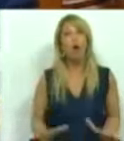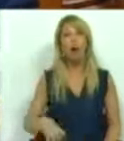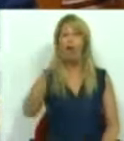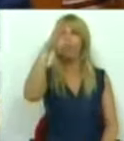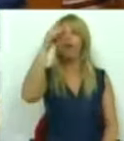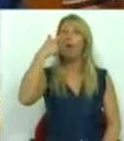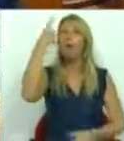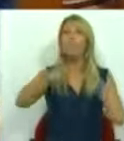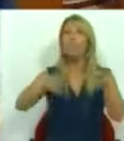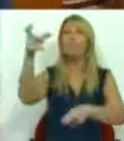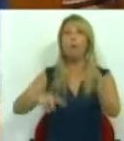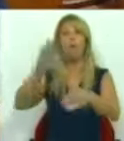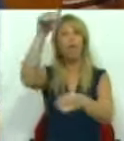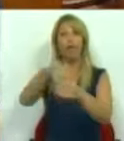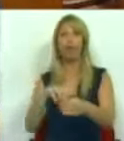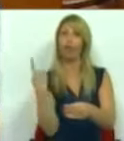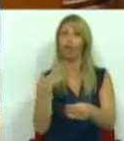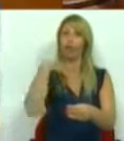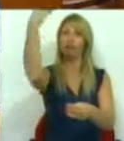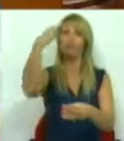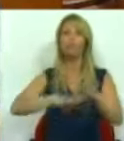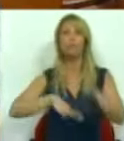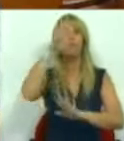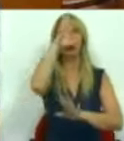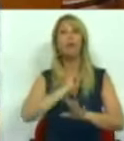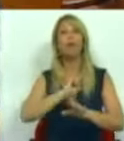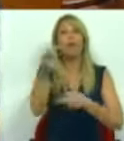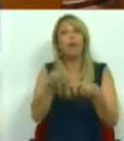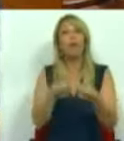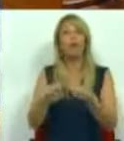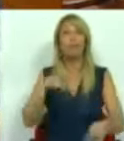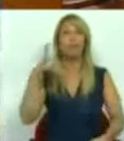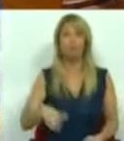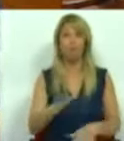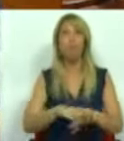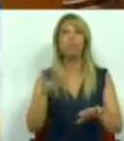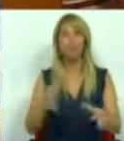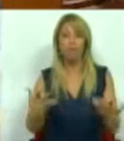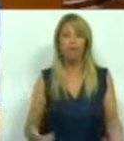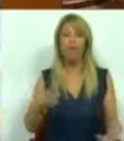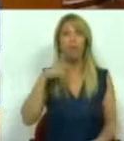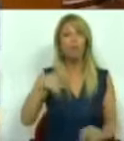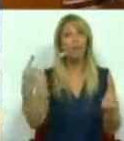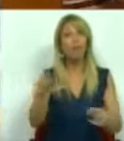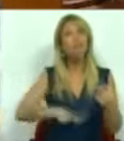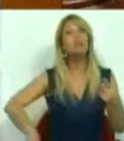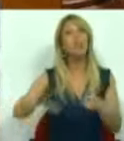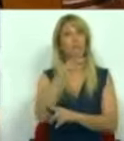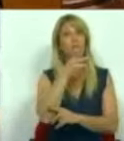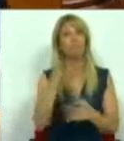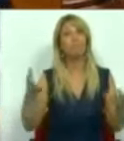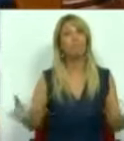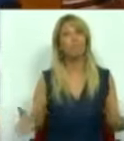governar Portugal. E reformar é preciso quando Portugal vive um encontro dramático com a sua história e os portugueses